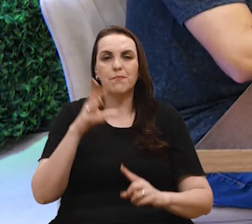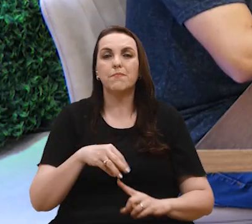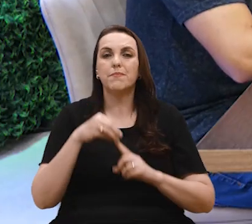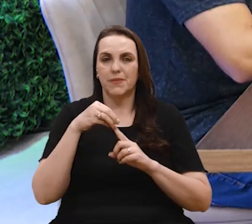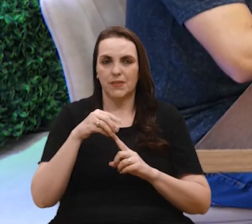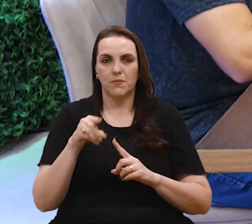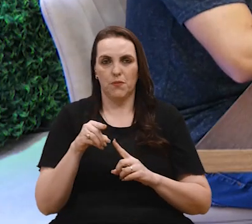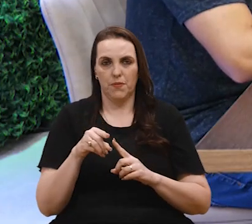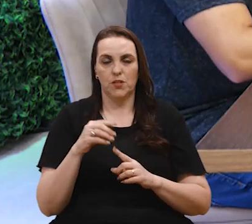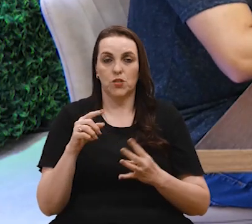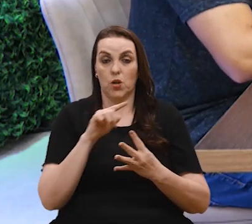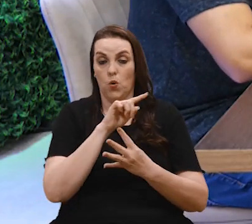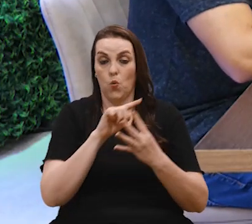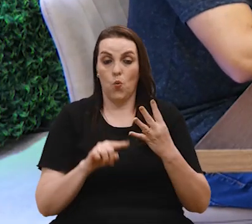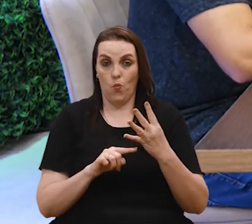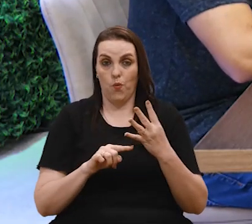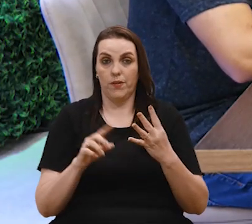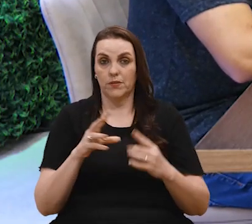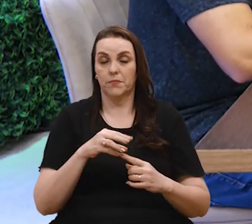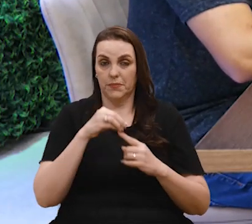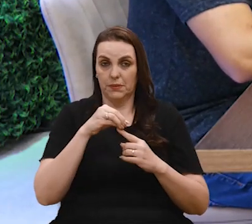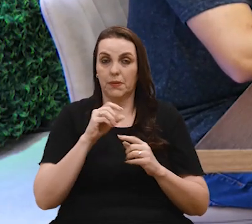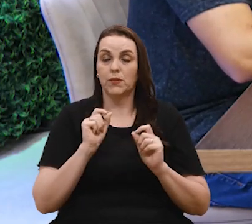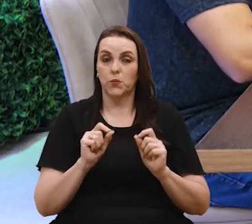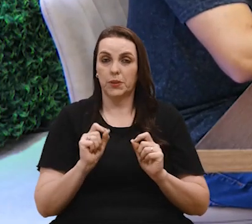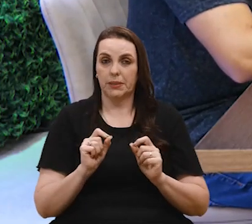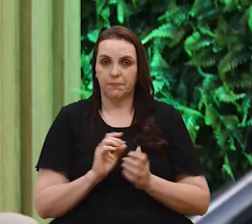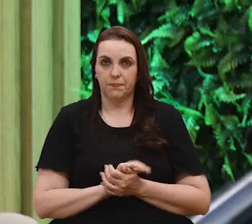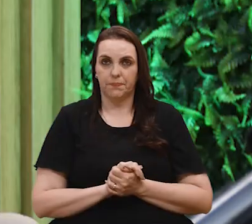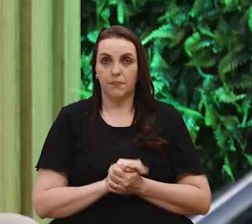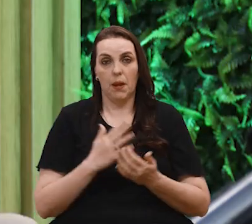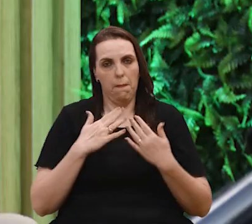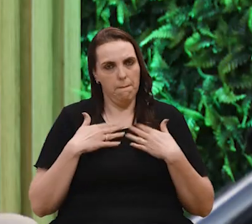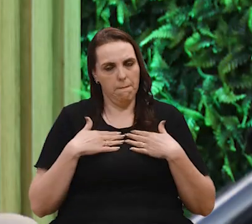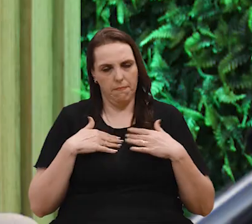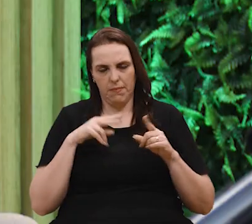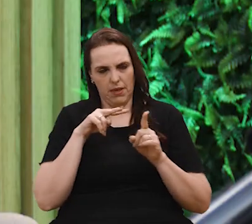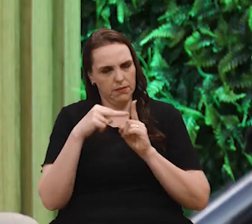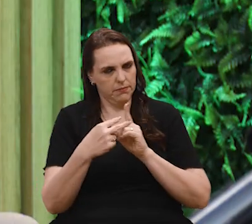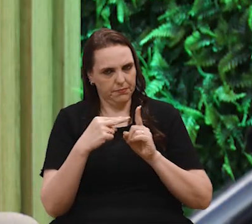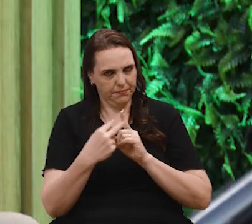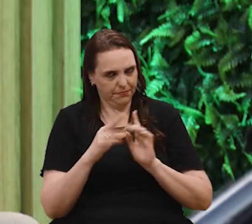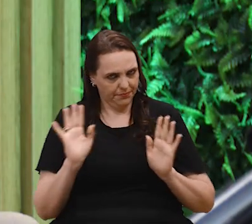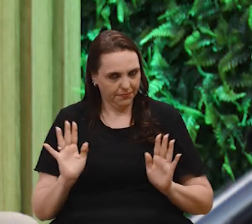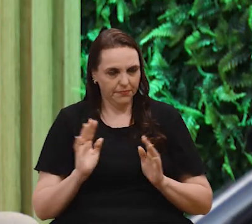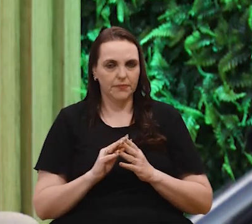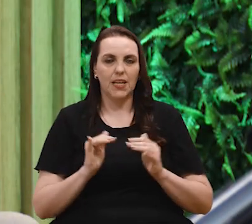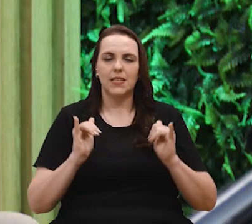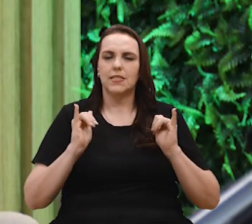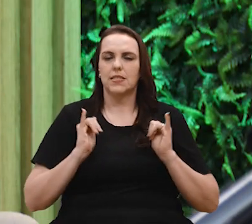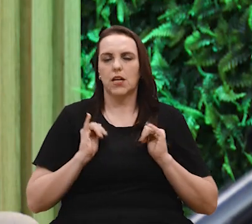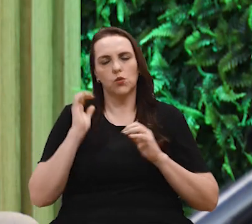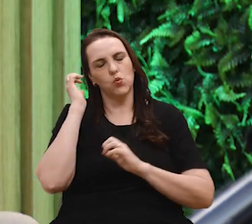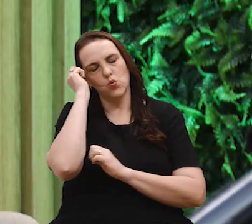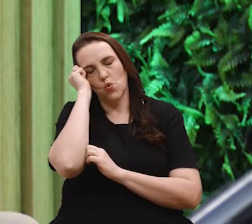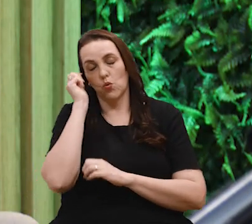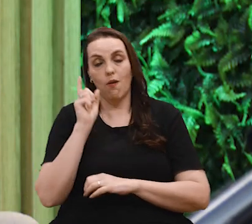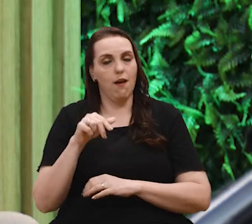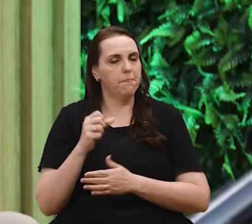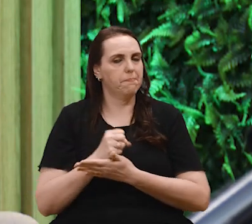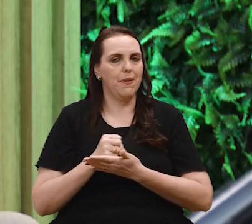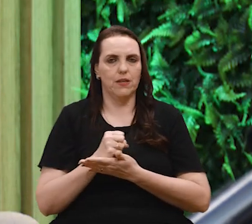principalmente a corrida, são 4 fatores principais, primordiais, né, ao meu modo de ver. O descanso, o sono, ele é